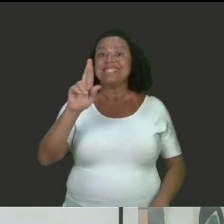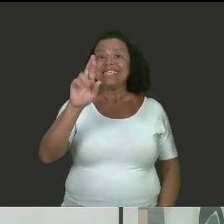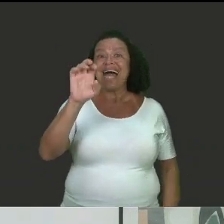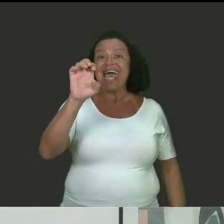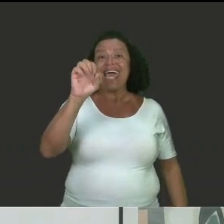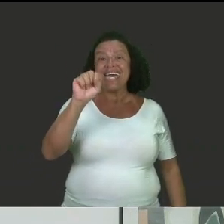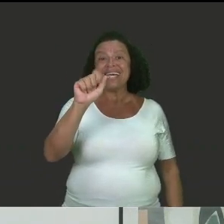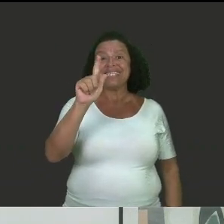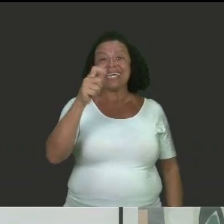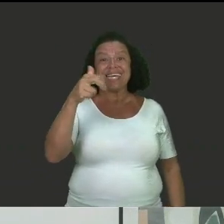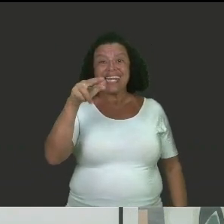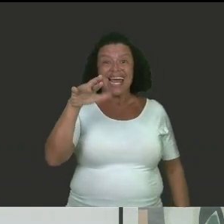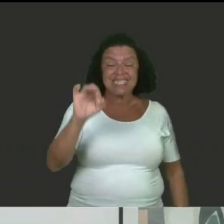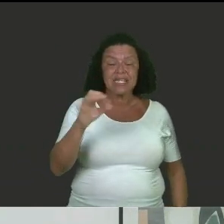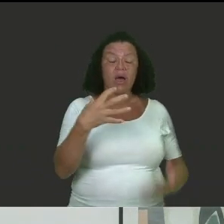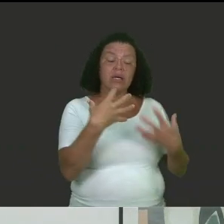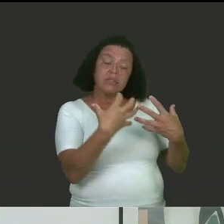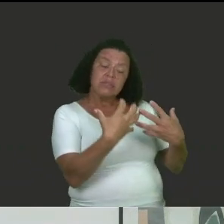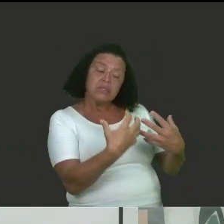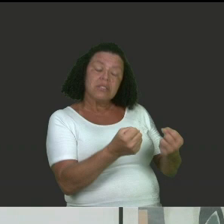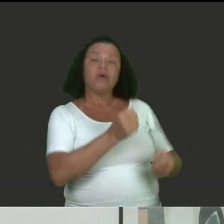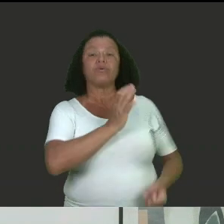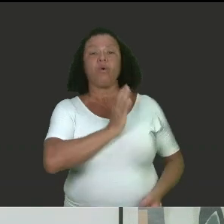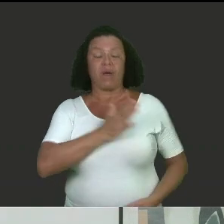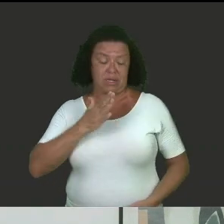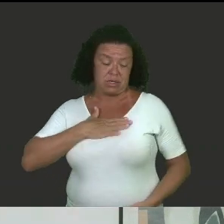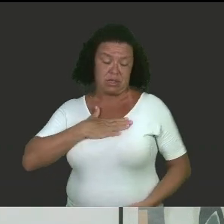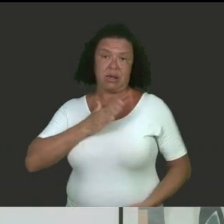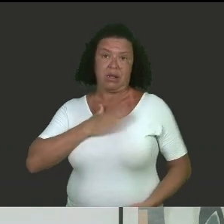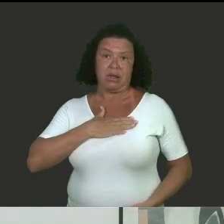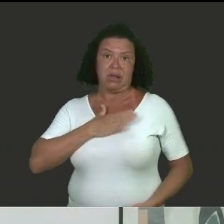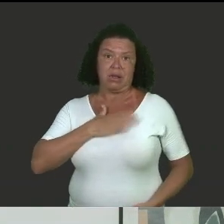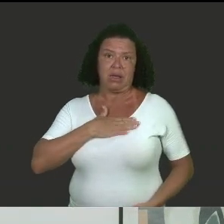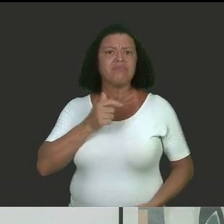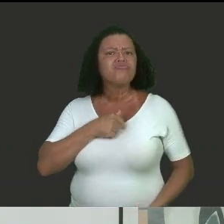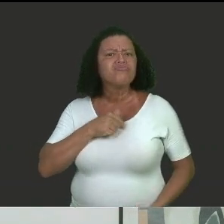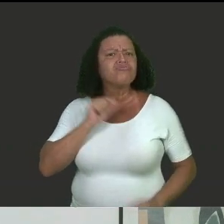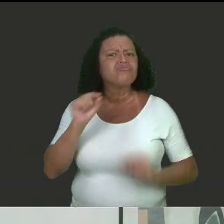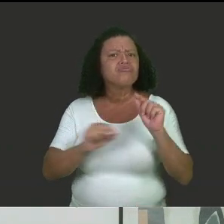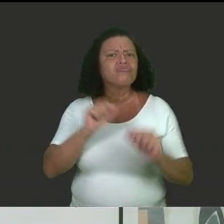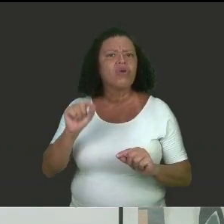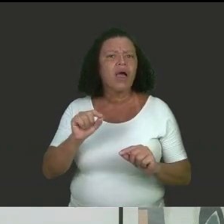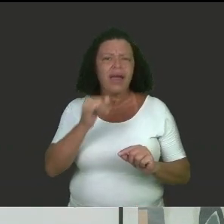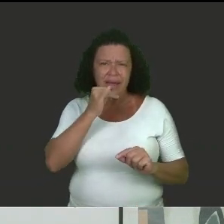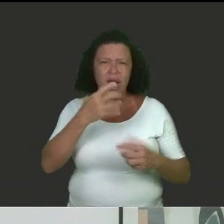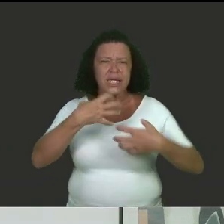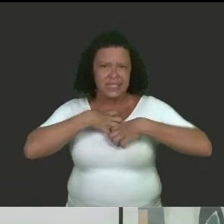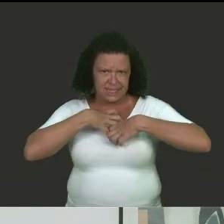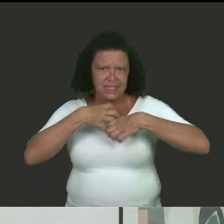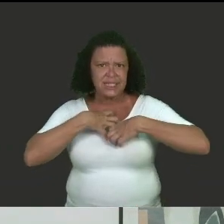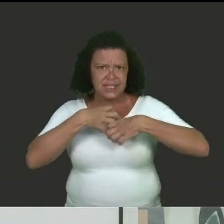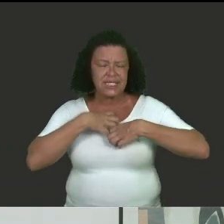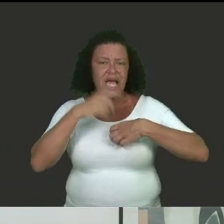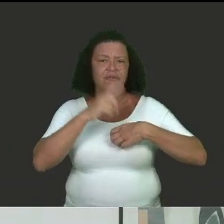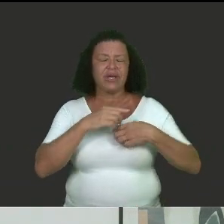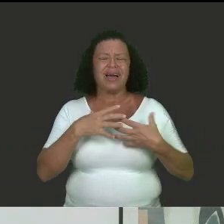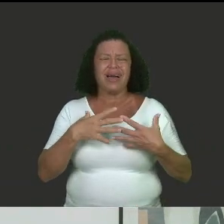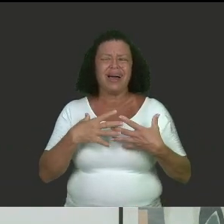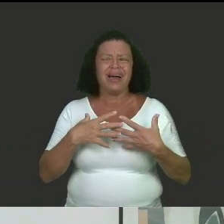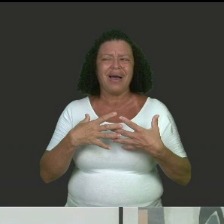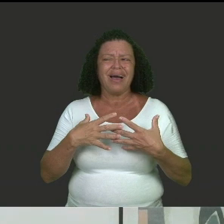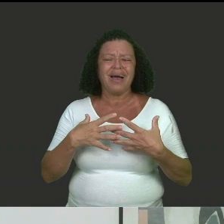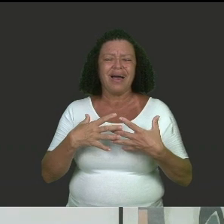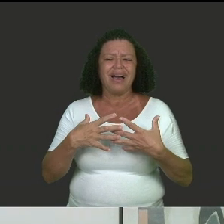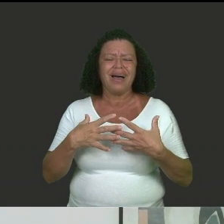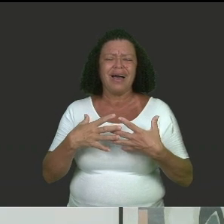o consentimento do coração. Seria ele não ceder ao impulso